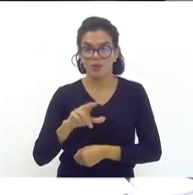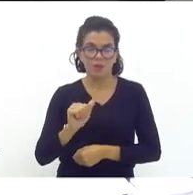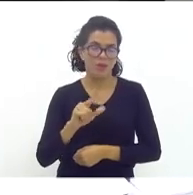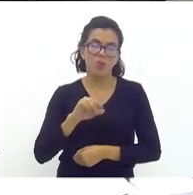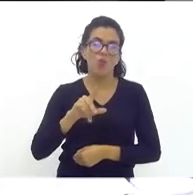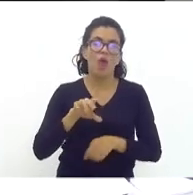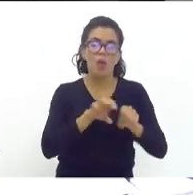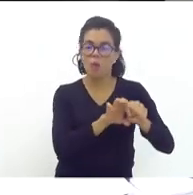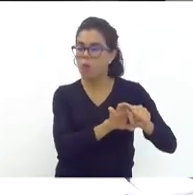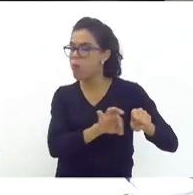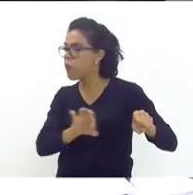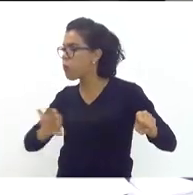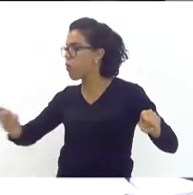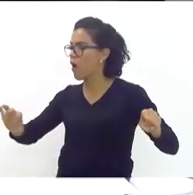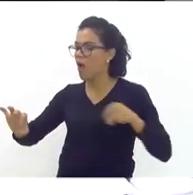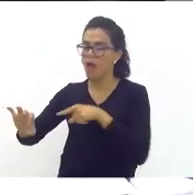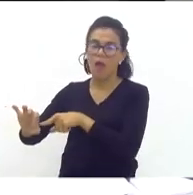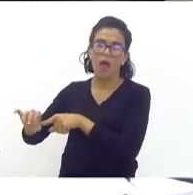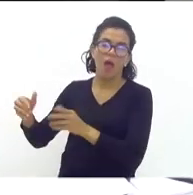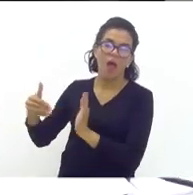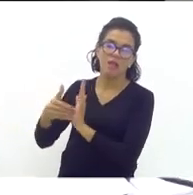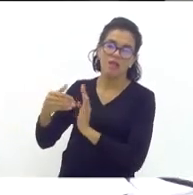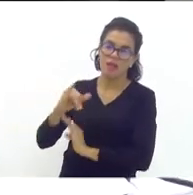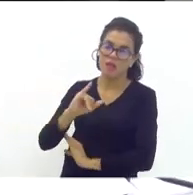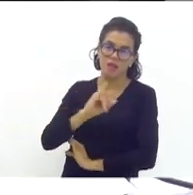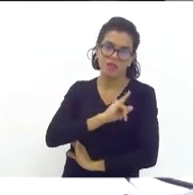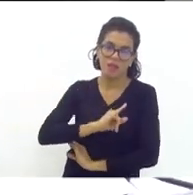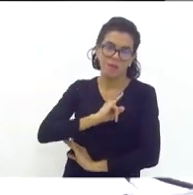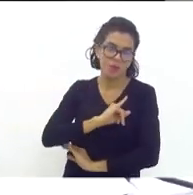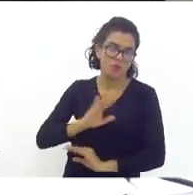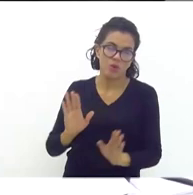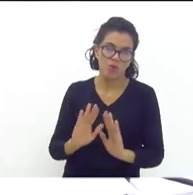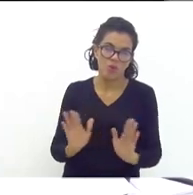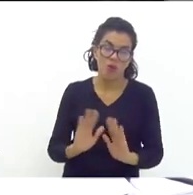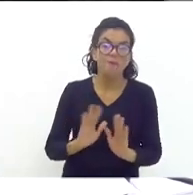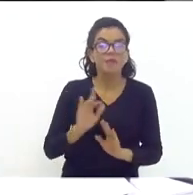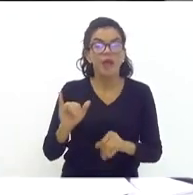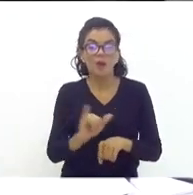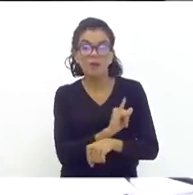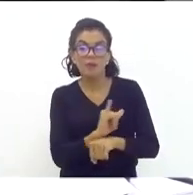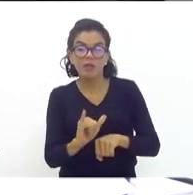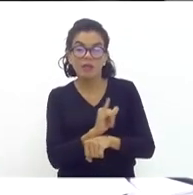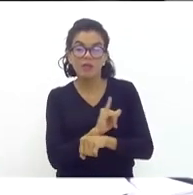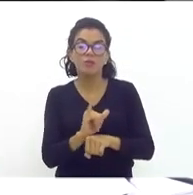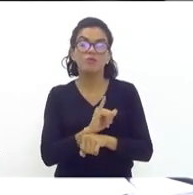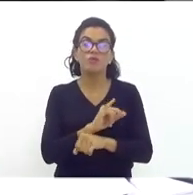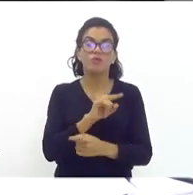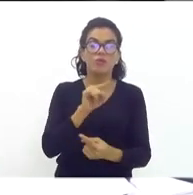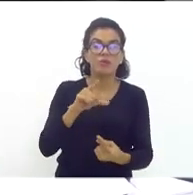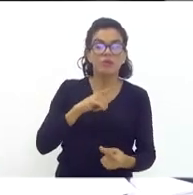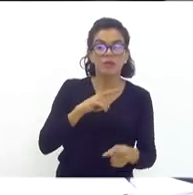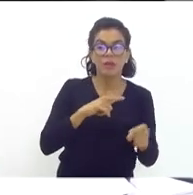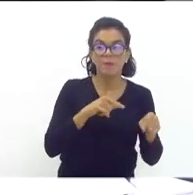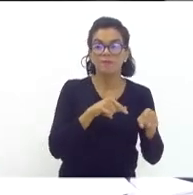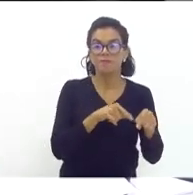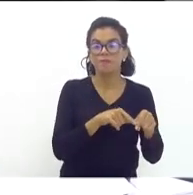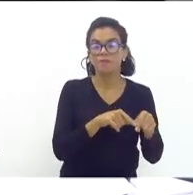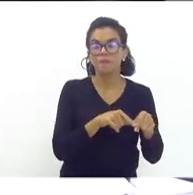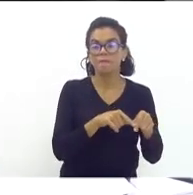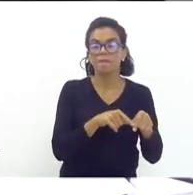Campos até Itaperuna para baceira da forma convencional e contratual era um mecanismo de você ter o ponto a ponto